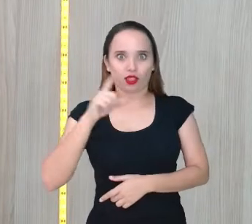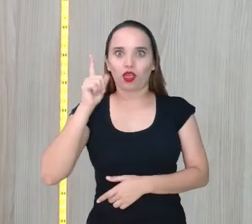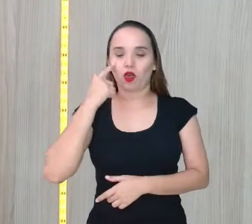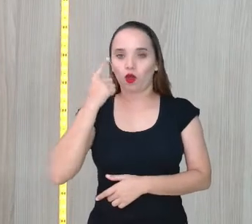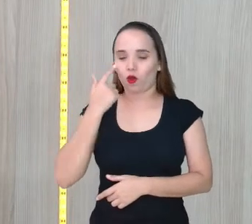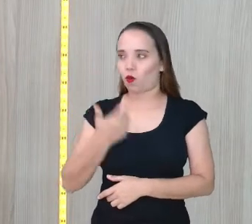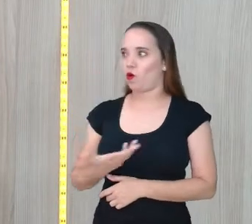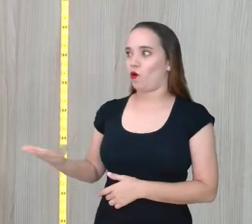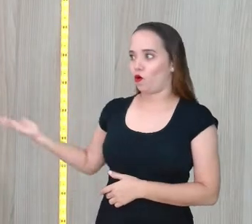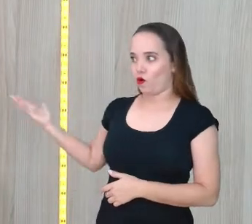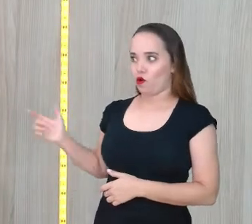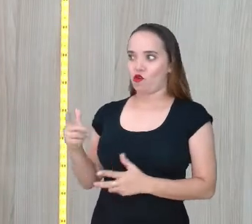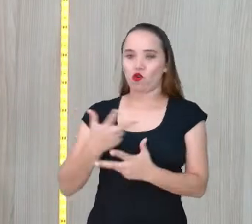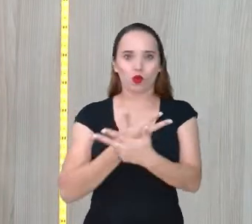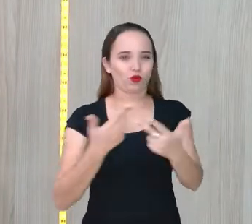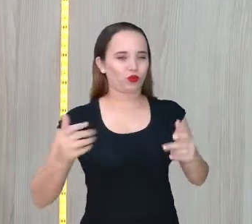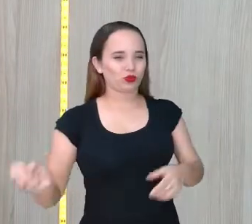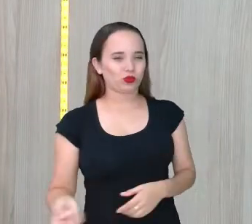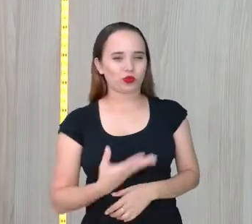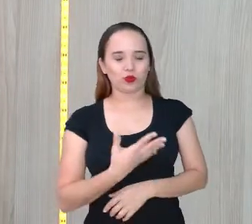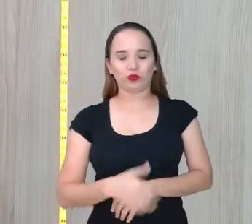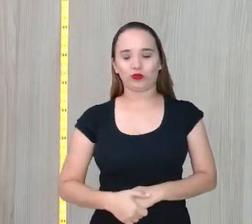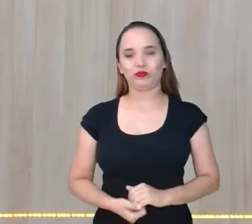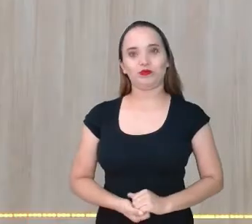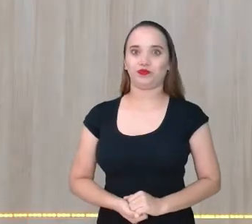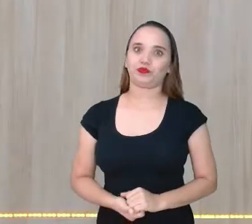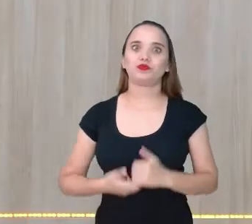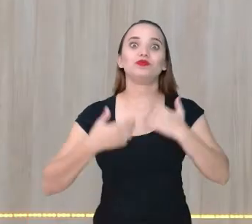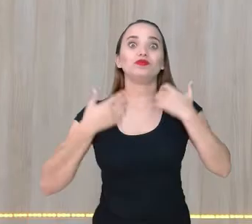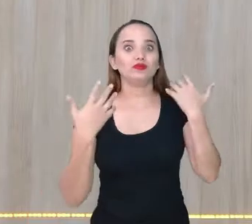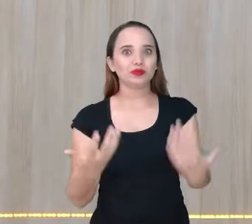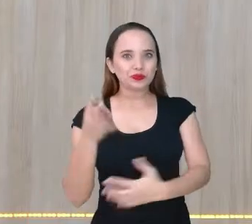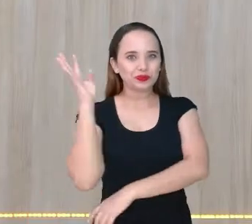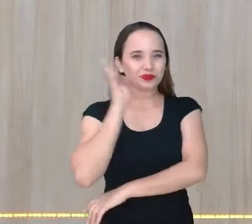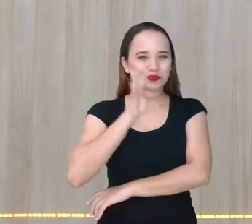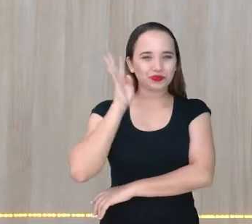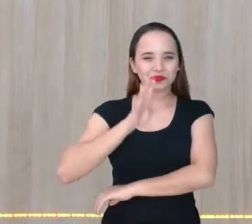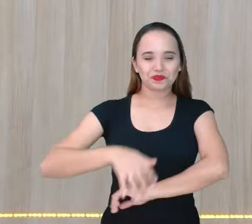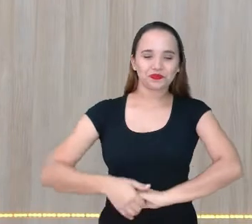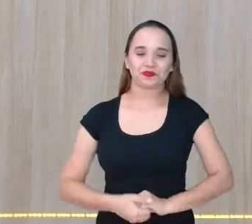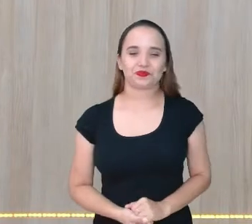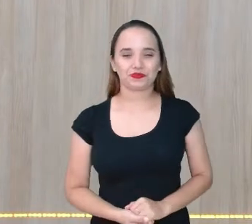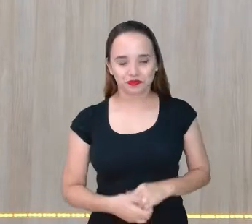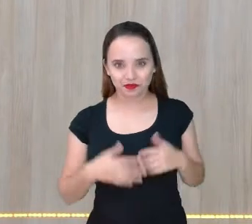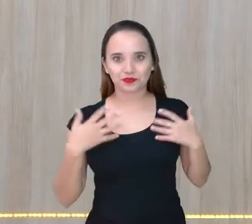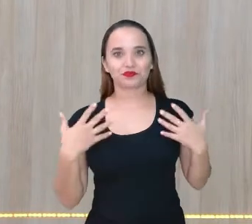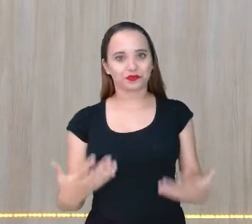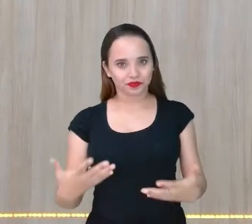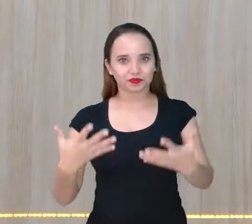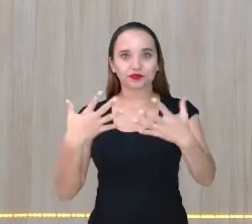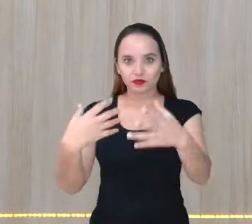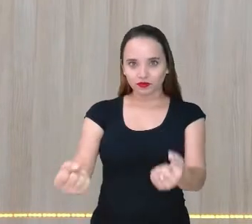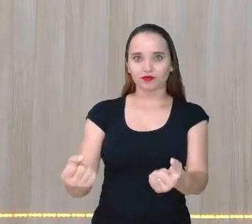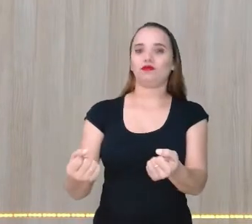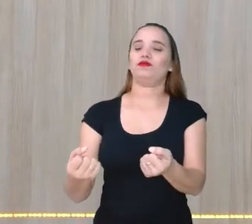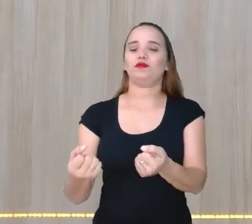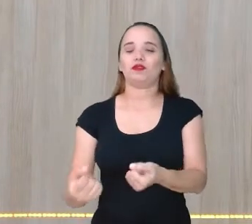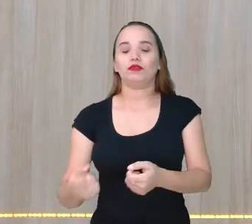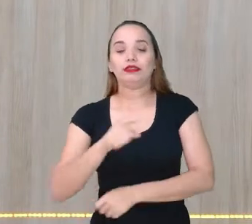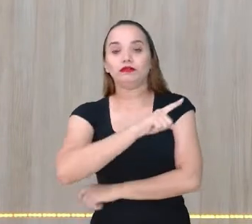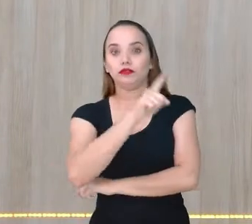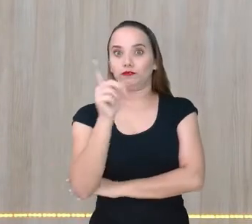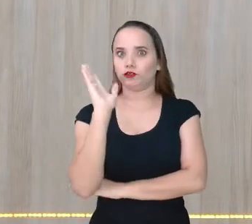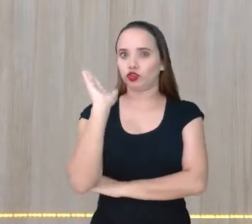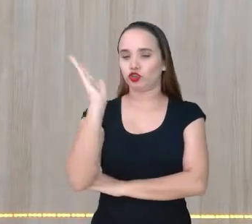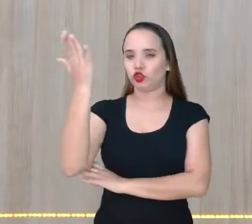para vocês aqui. Olha aí. Cheiro. Olha aí, que legal, né, gente? Então, vamos lá, né? Vocês já